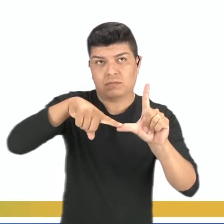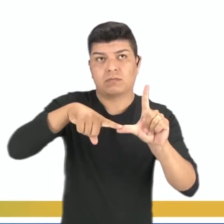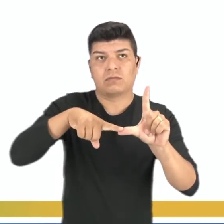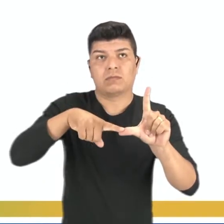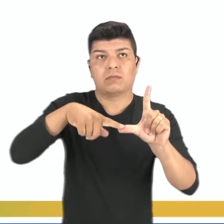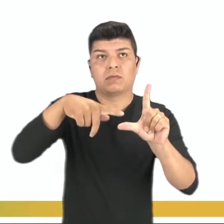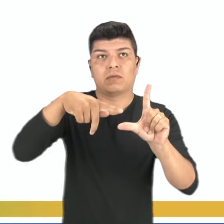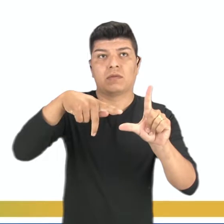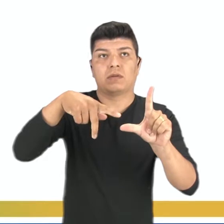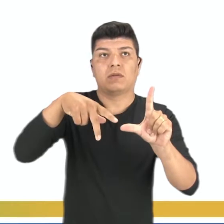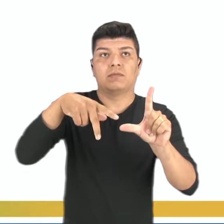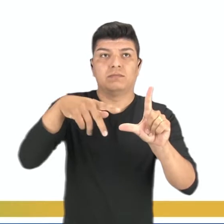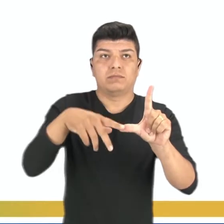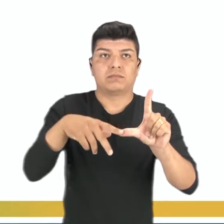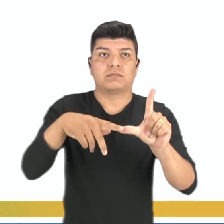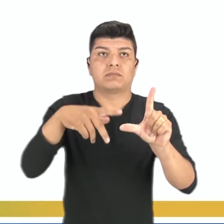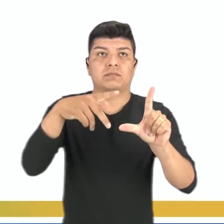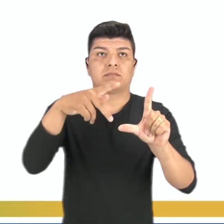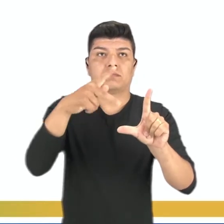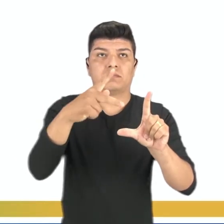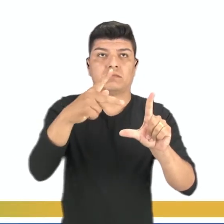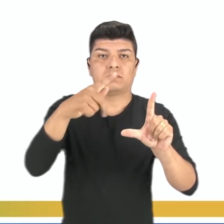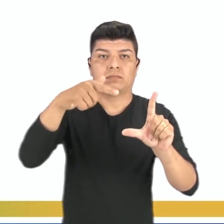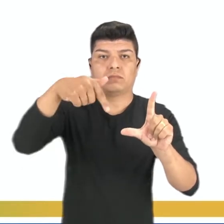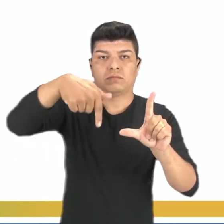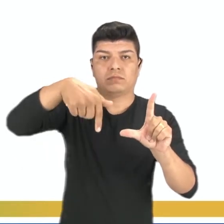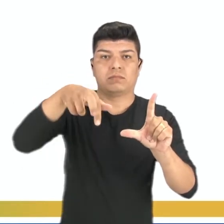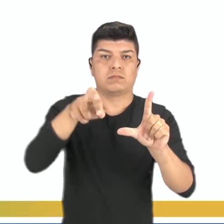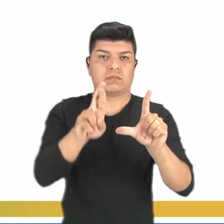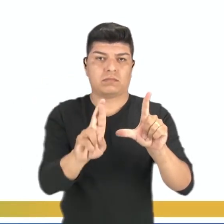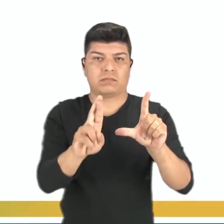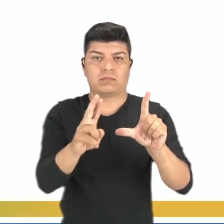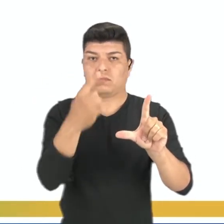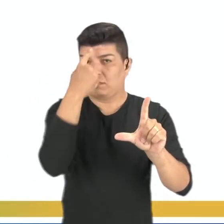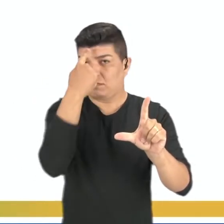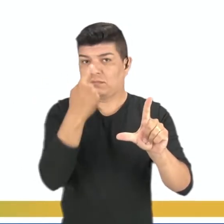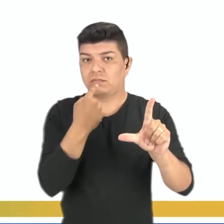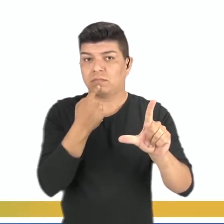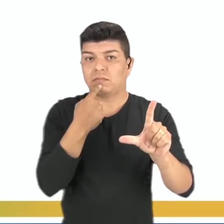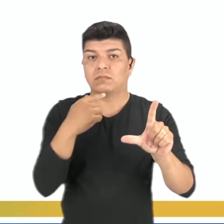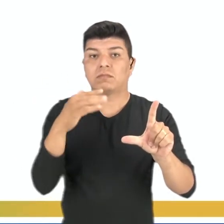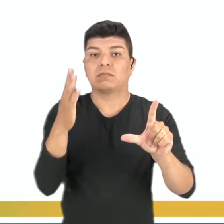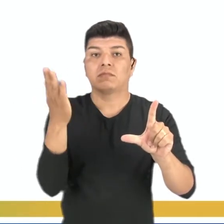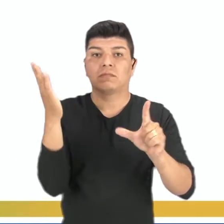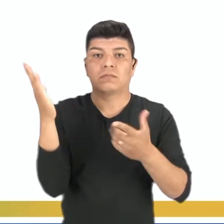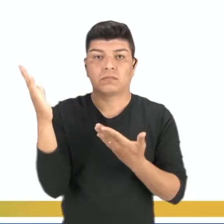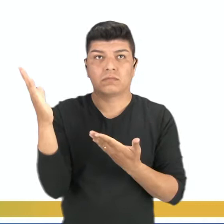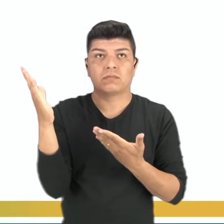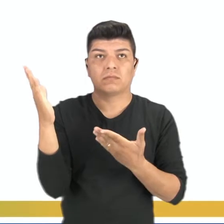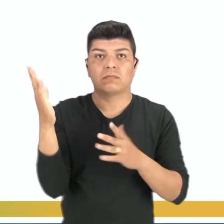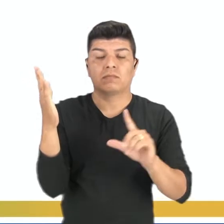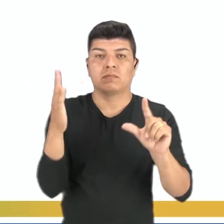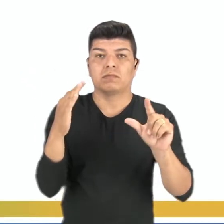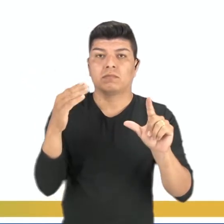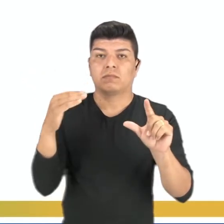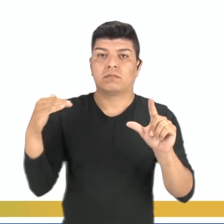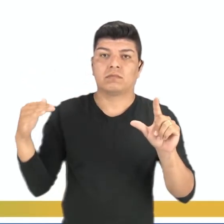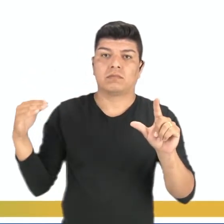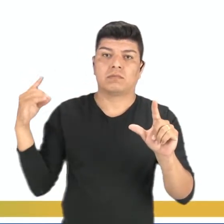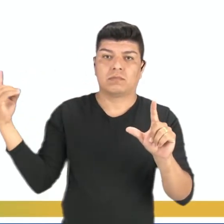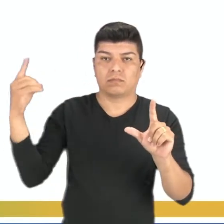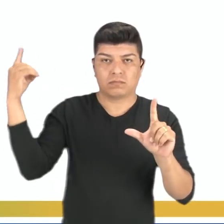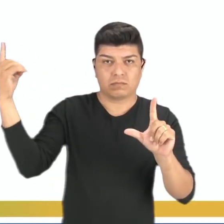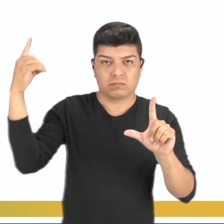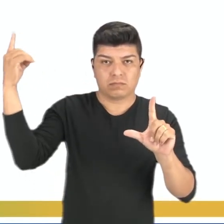PQR, conforme a figura abaixo, pode-se concluir que a altura PR